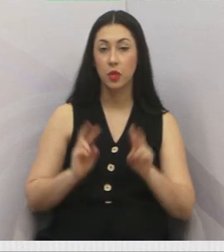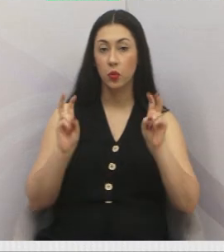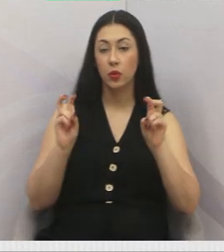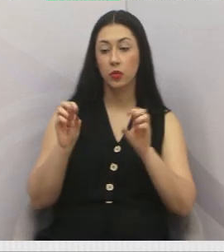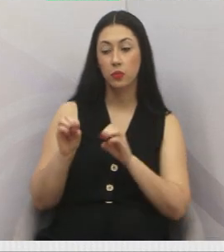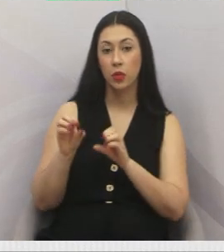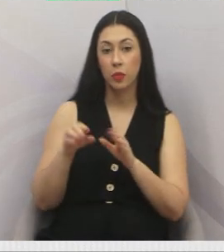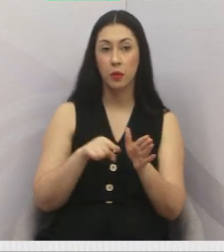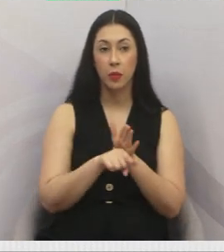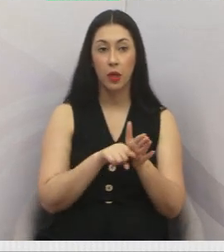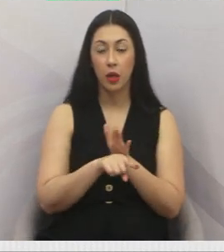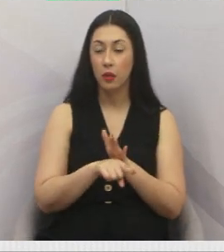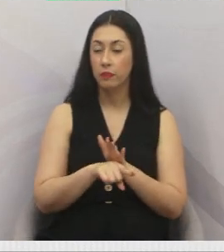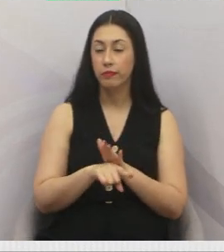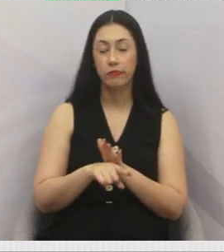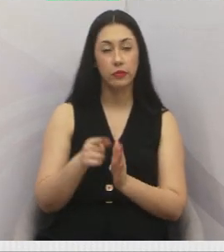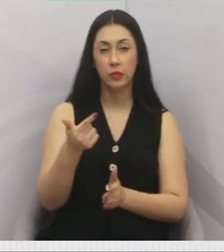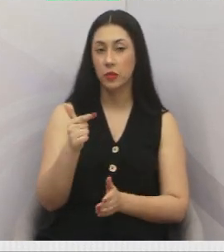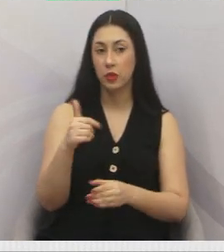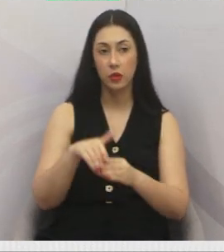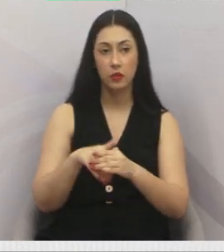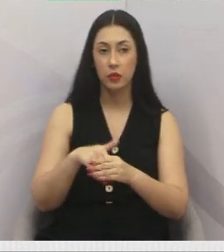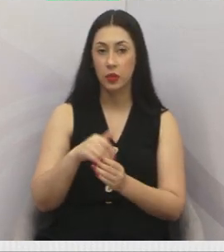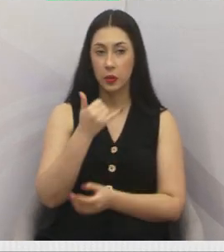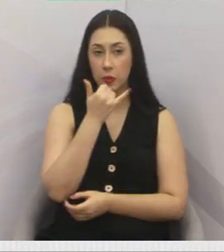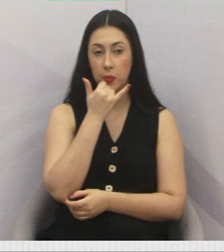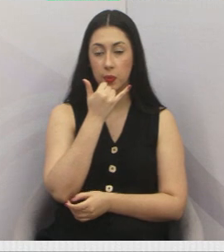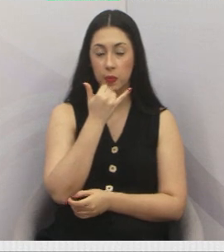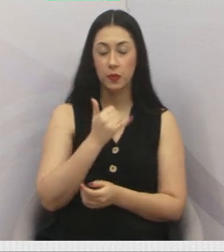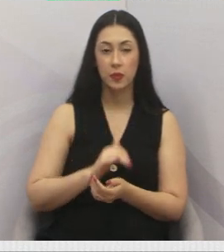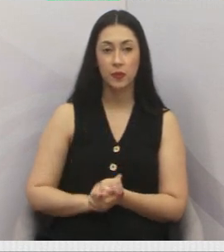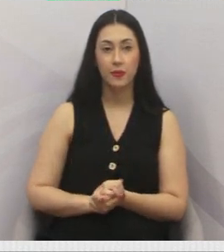Entidades acadêmicas em branco, perdão. Perdão.